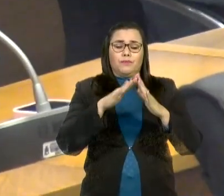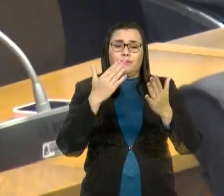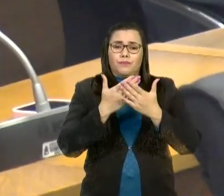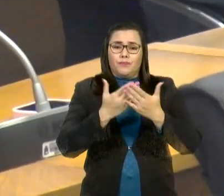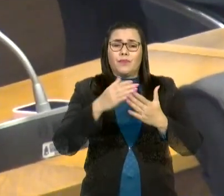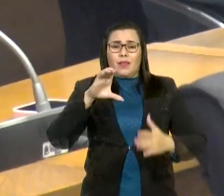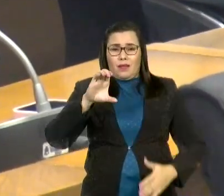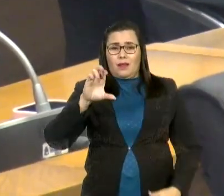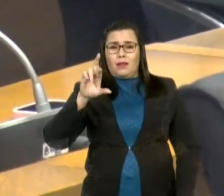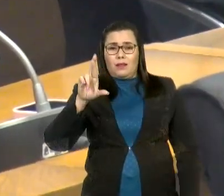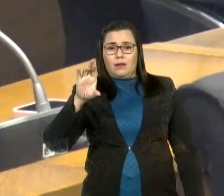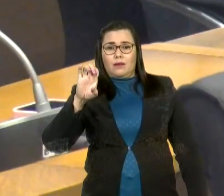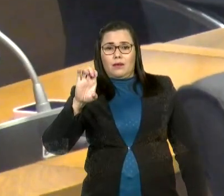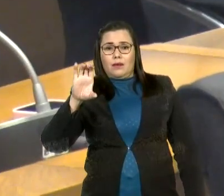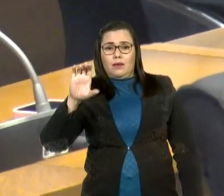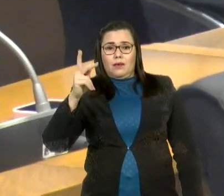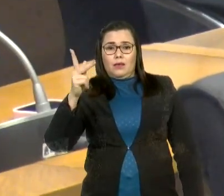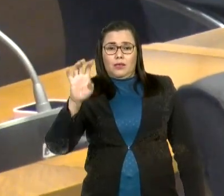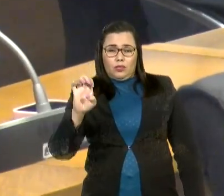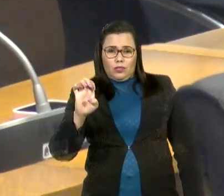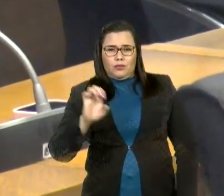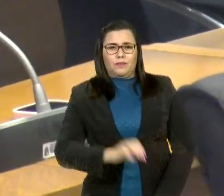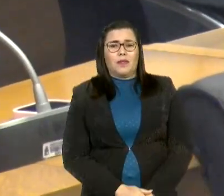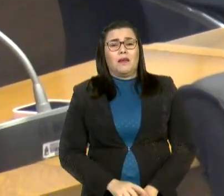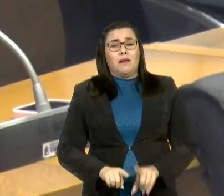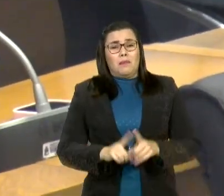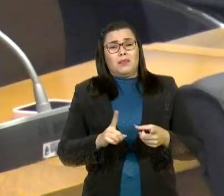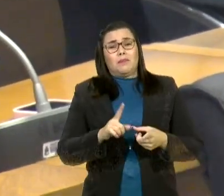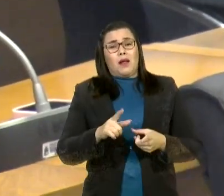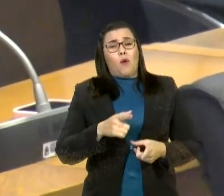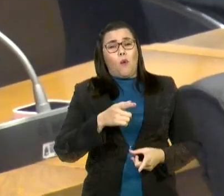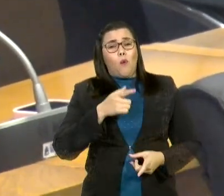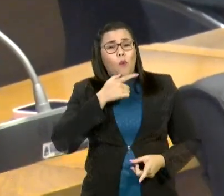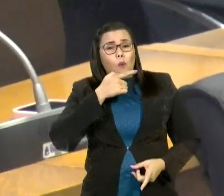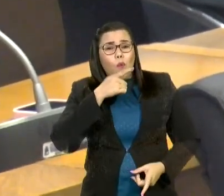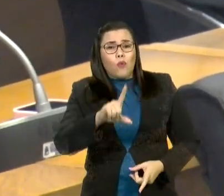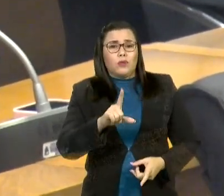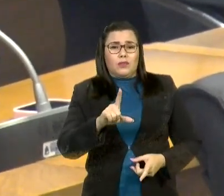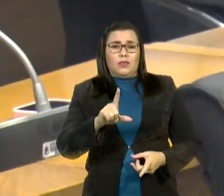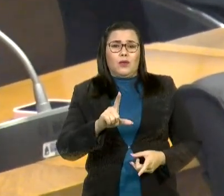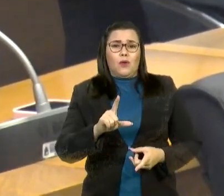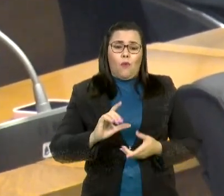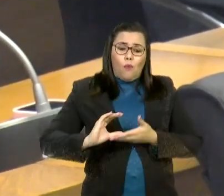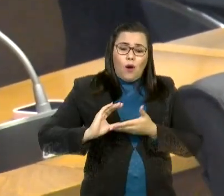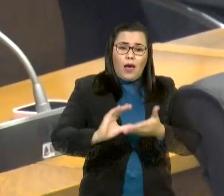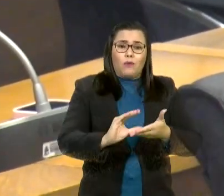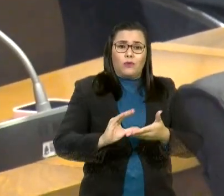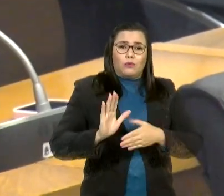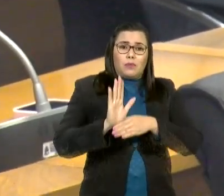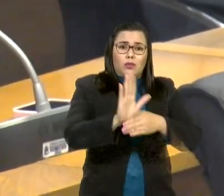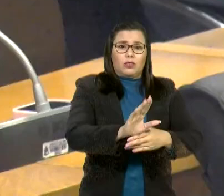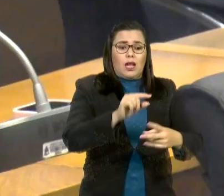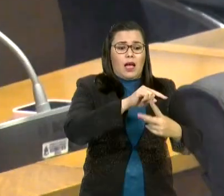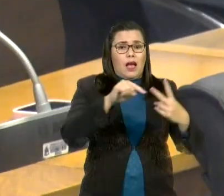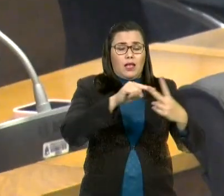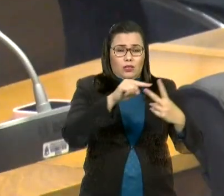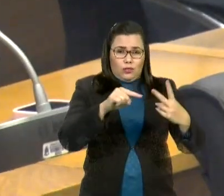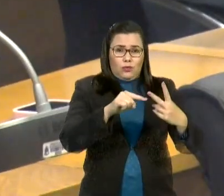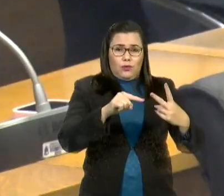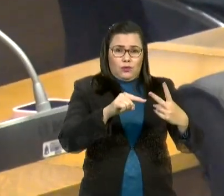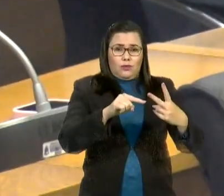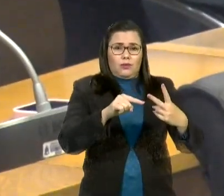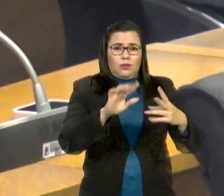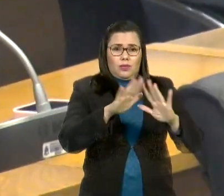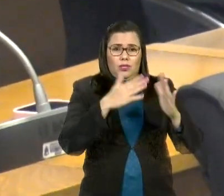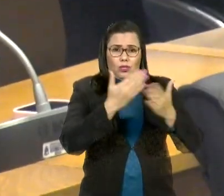que ver, porque eu acredito que existe muitas dessas obras através de convênios federais. Então,